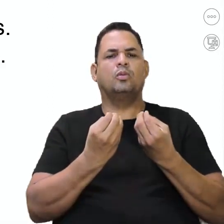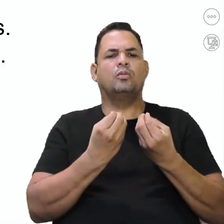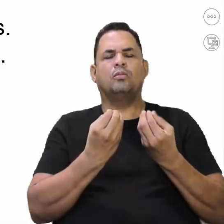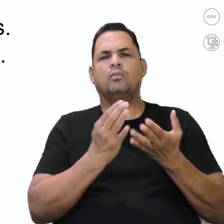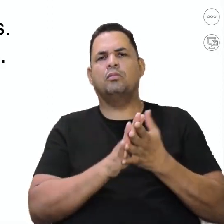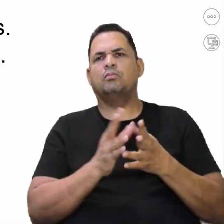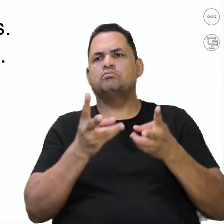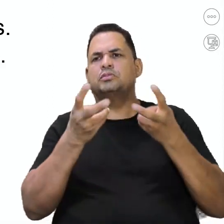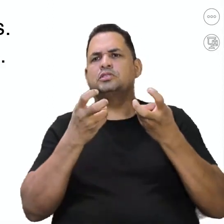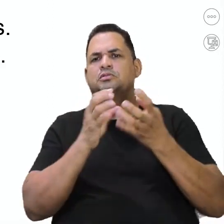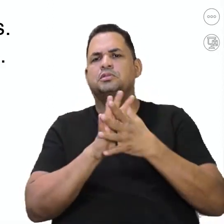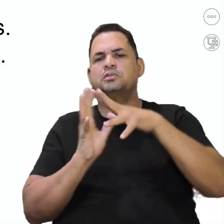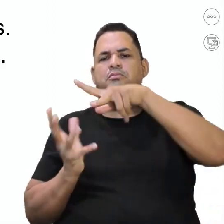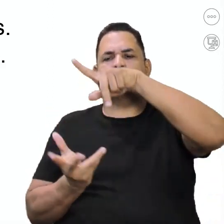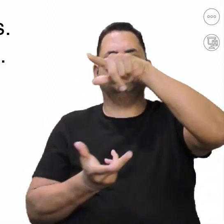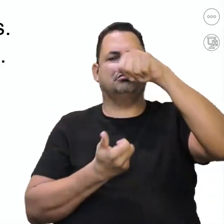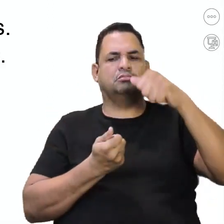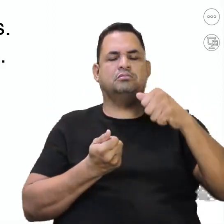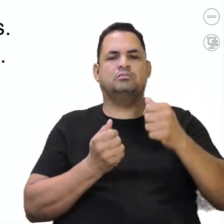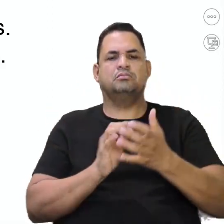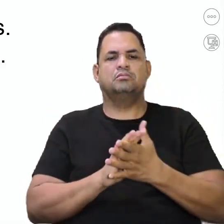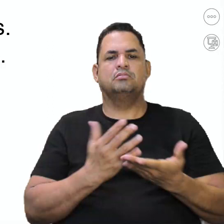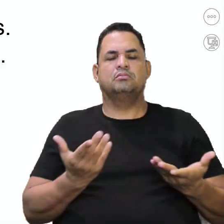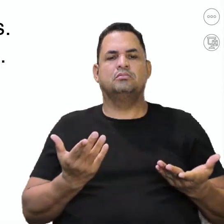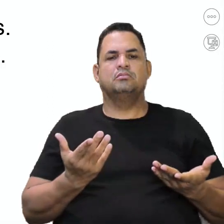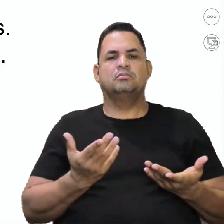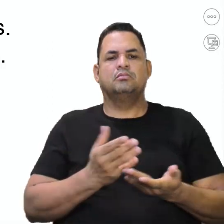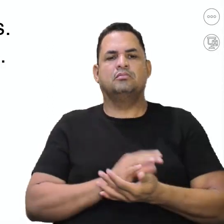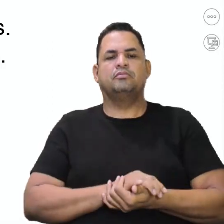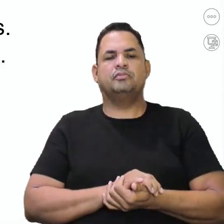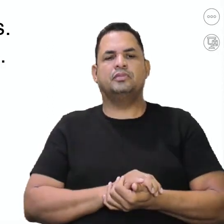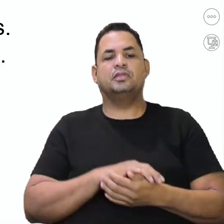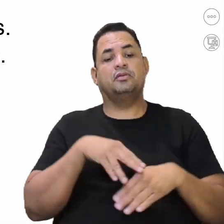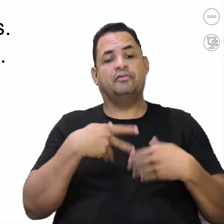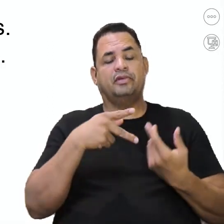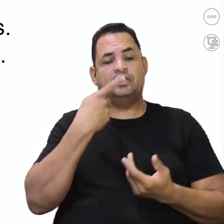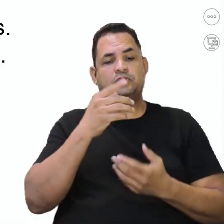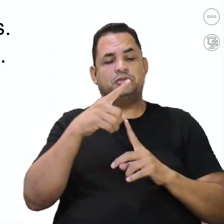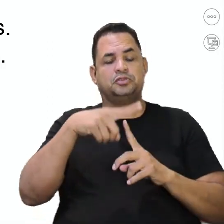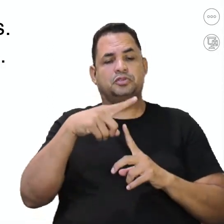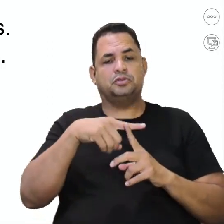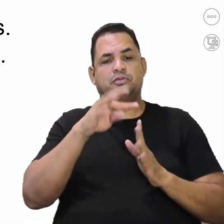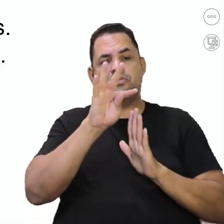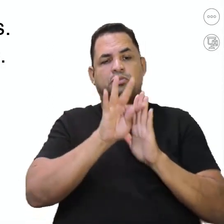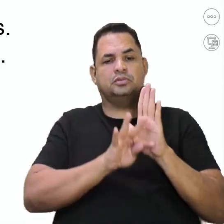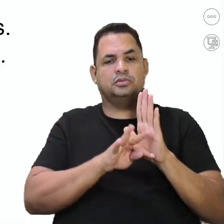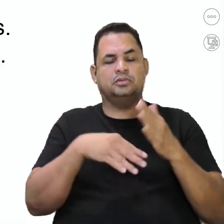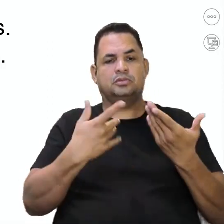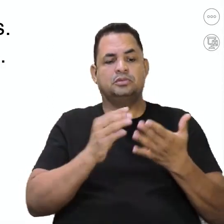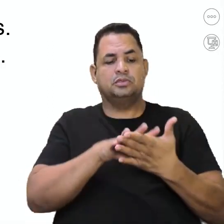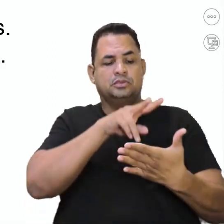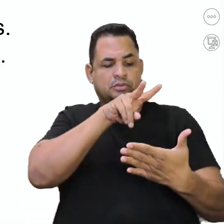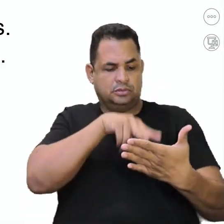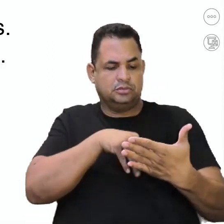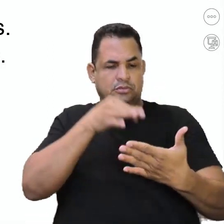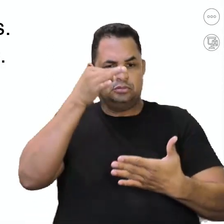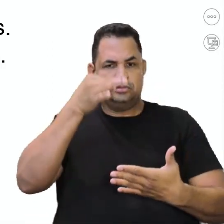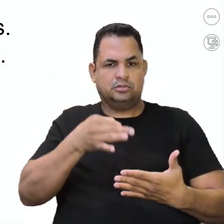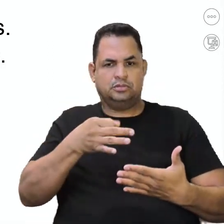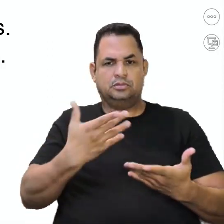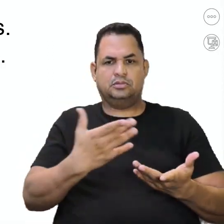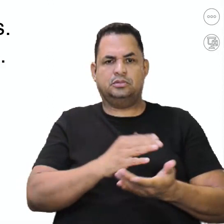o mundo? Certo? Porque, afinal de contas, nós vamos falar sobre tipos de textos. E texto você lê,